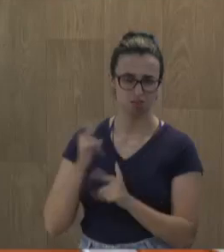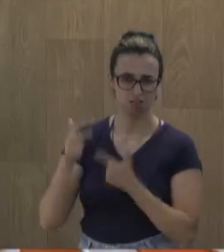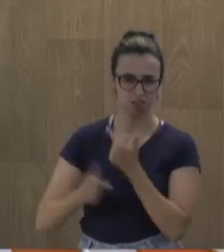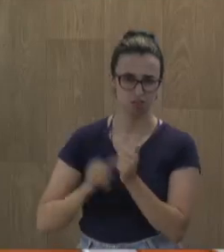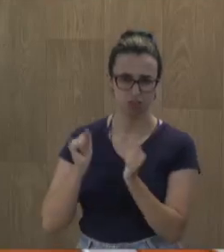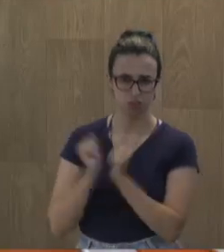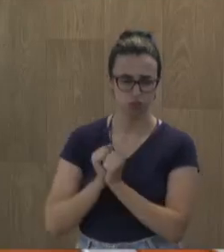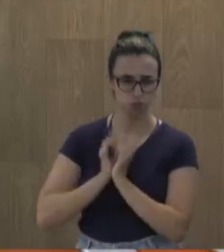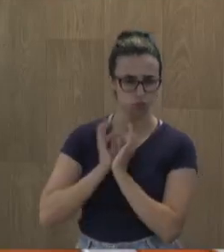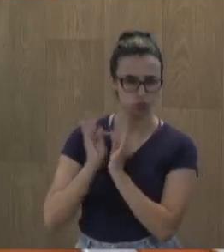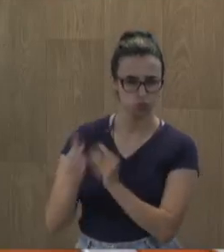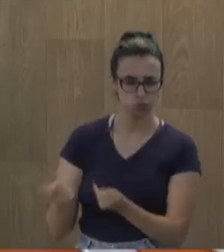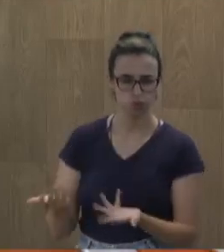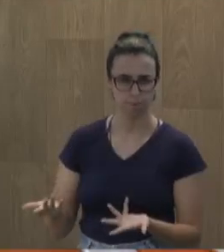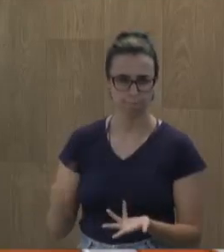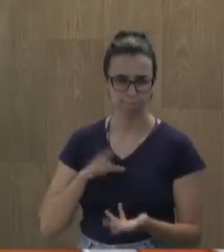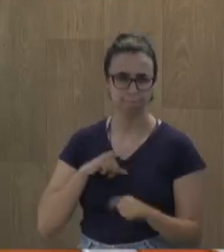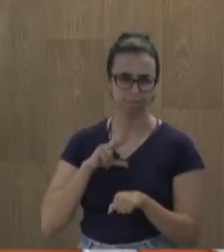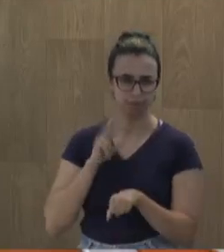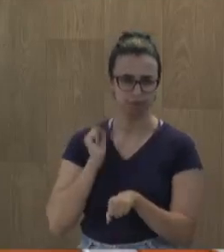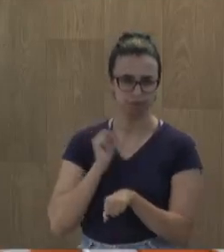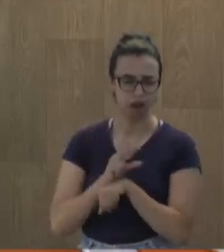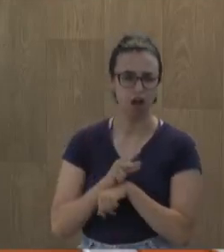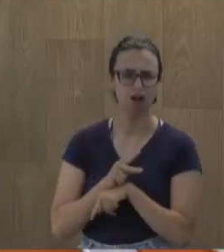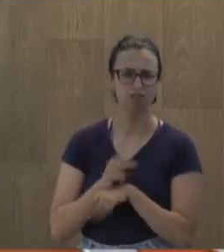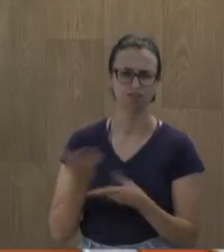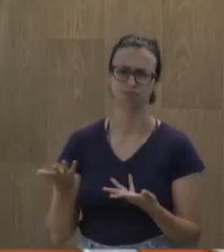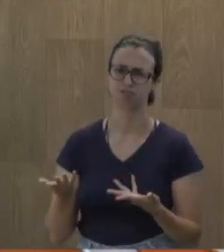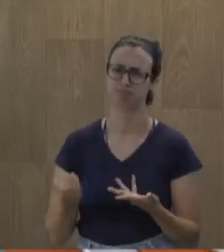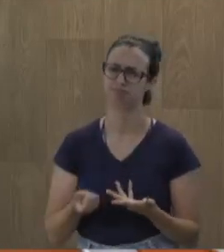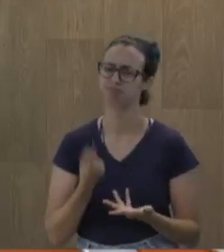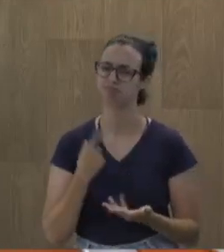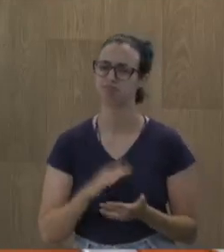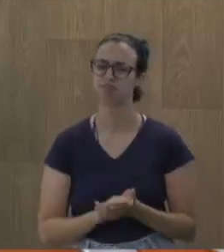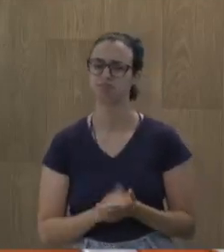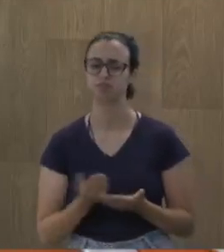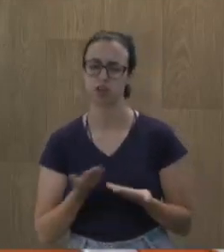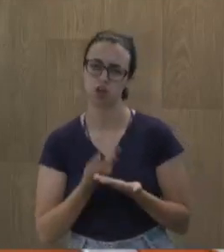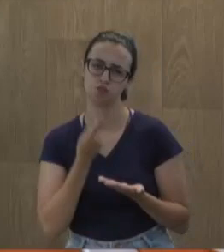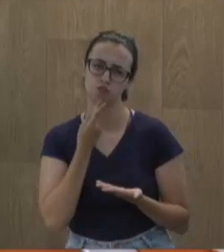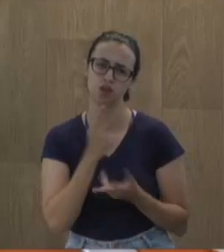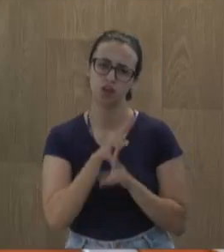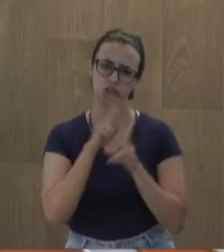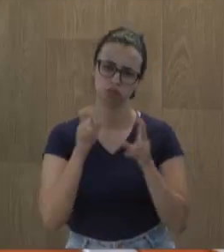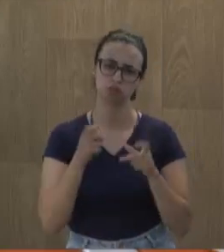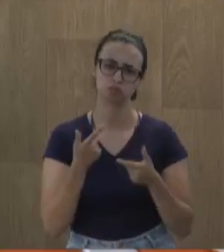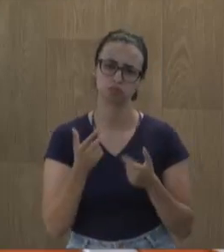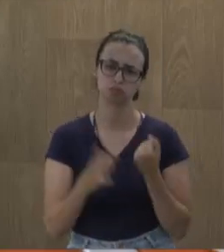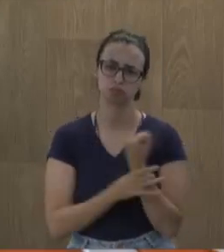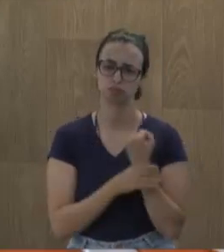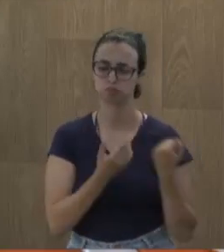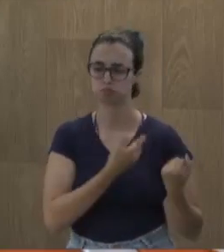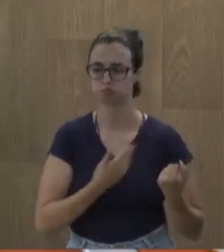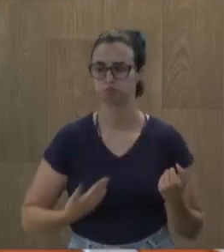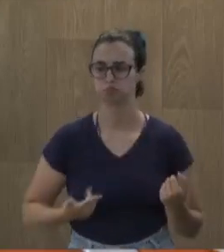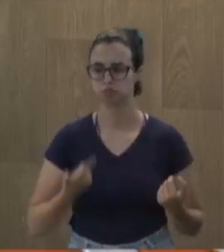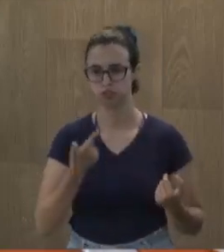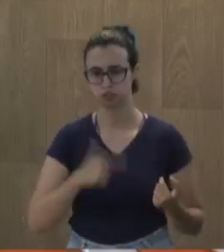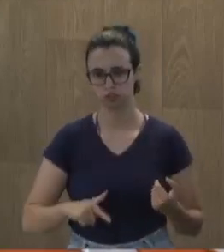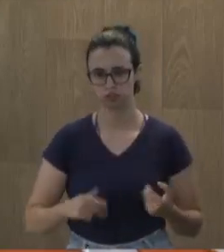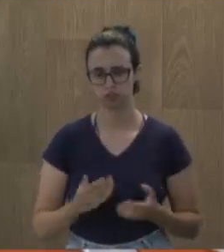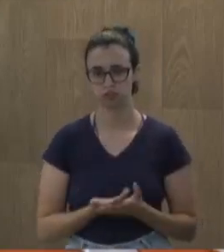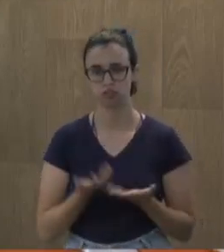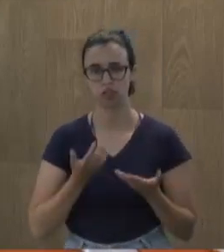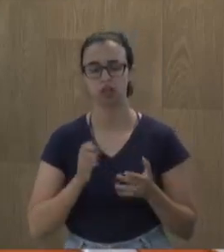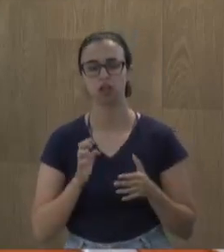tá difícil né vou voltar aqui a segurança pública Prefeito Vamos colocar uma guarda armada vamos